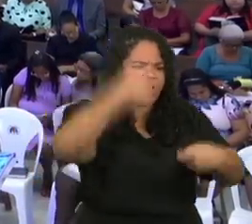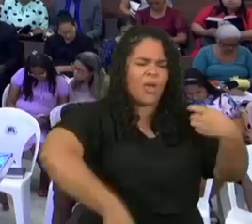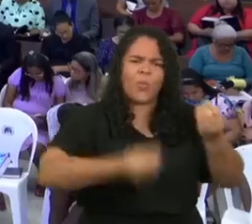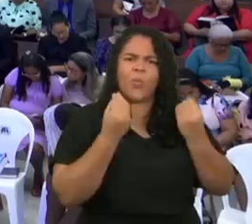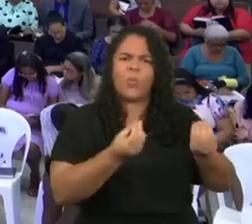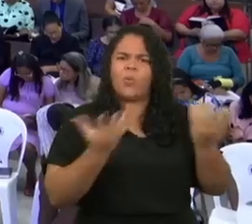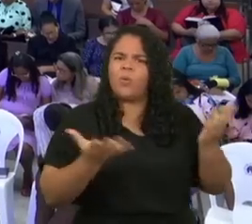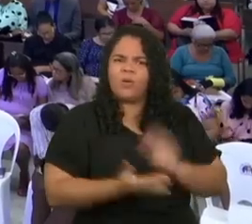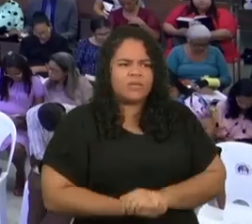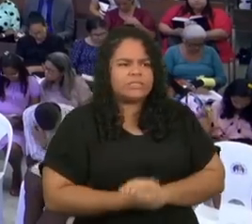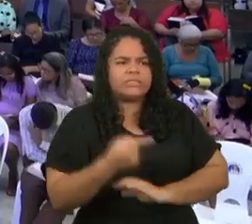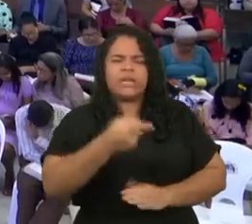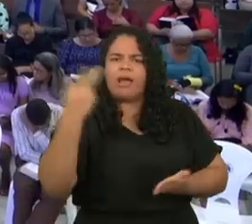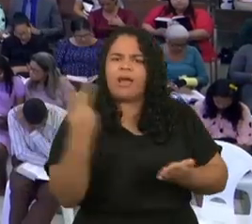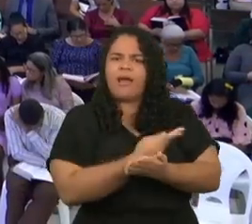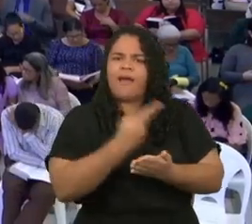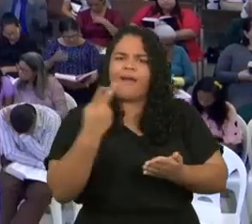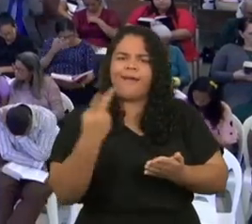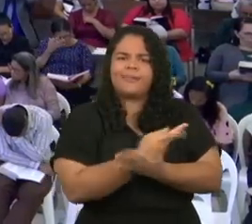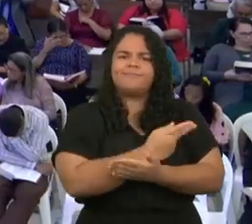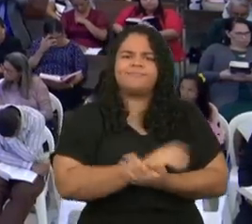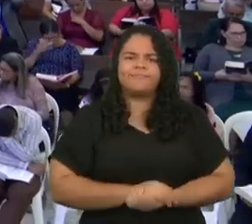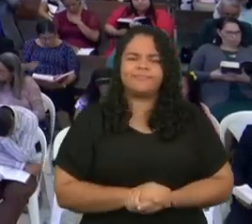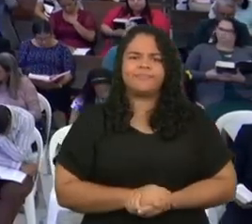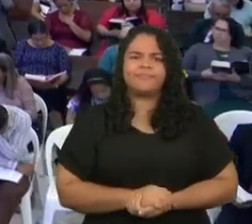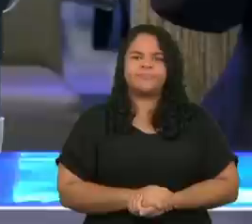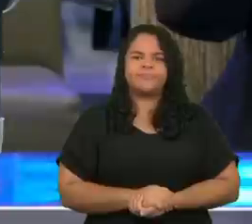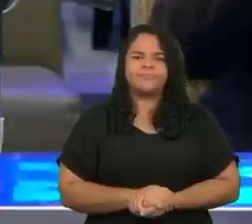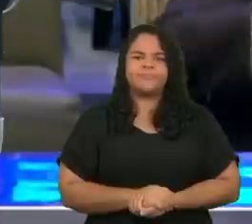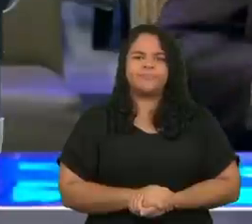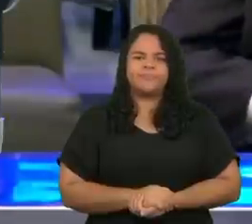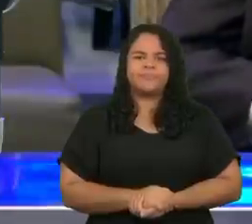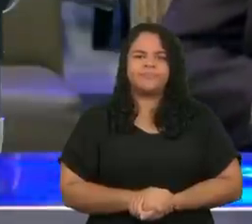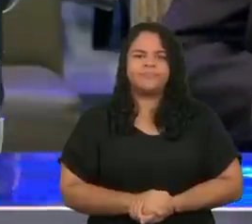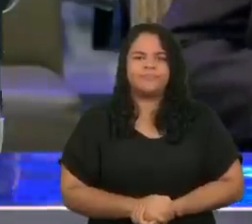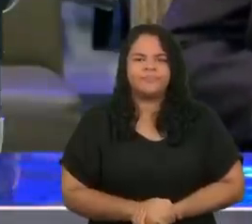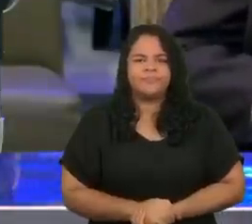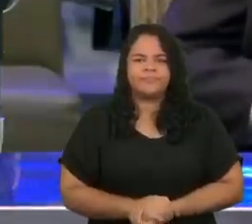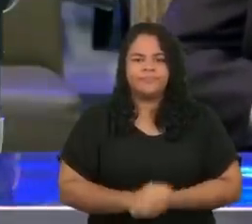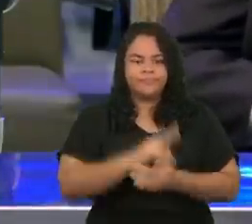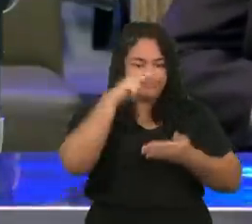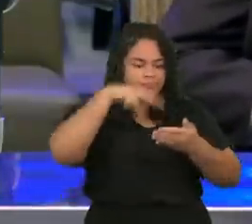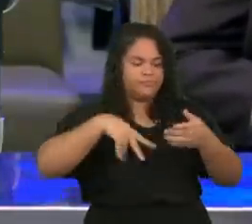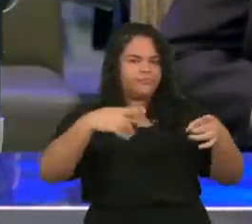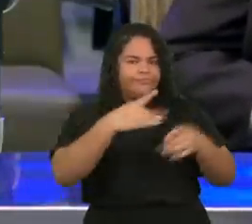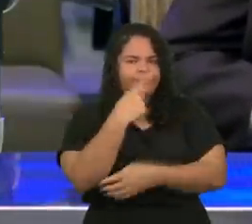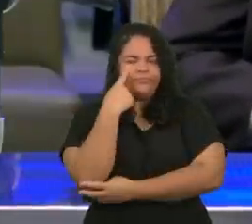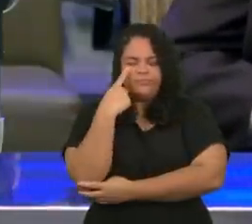que não se devia fazer assim Observe meus irmãos que